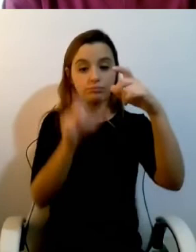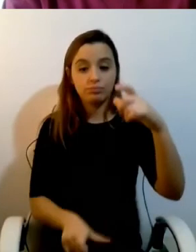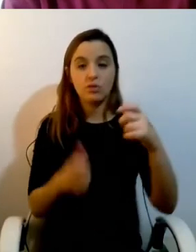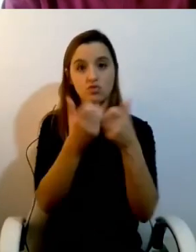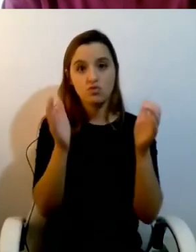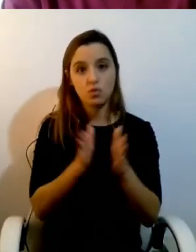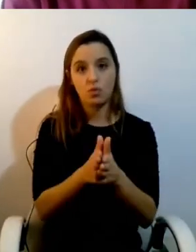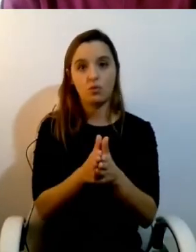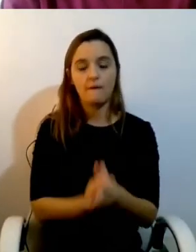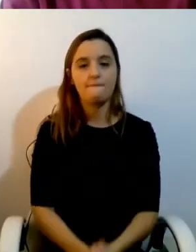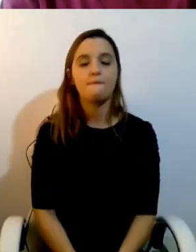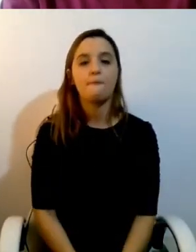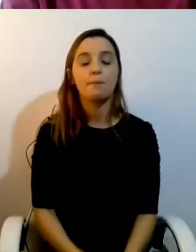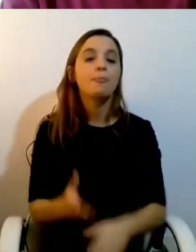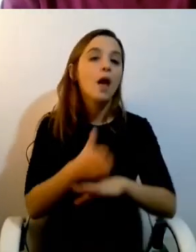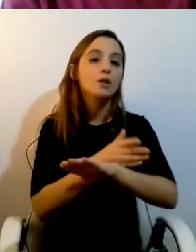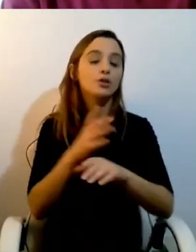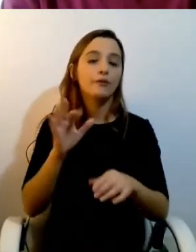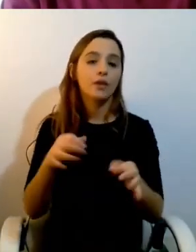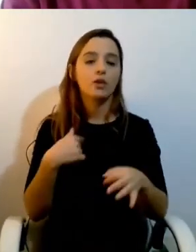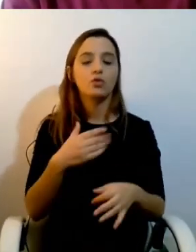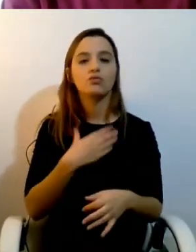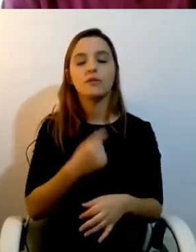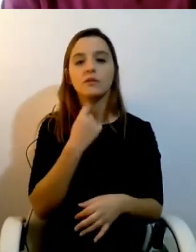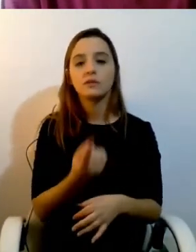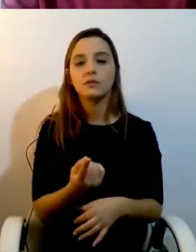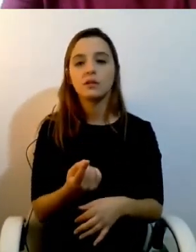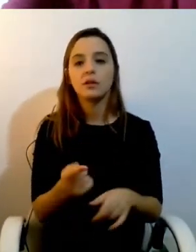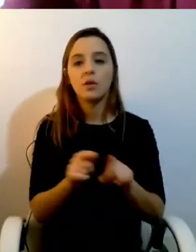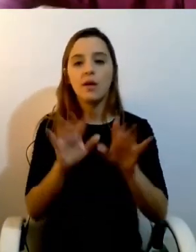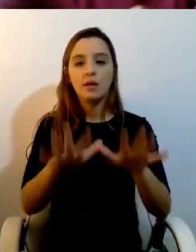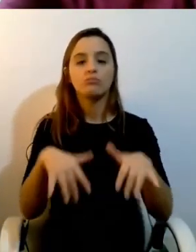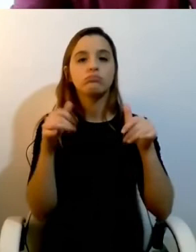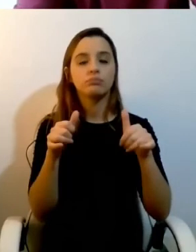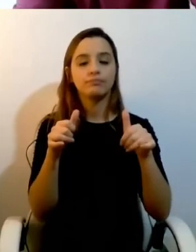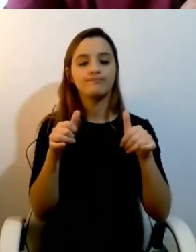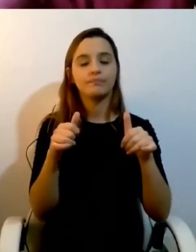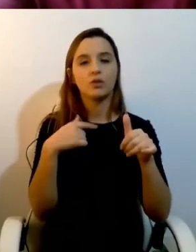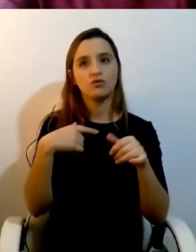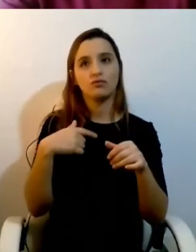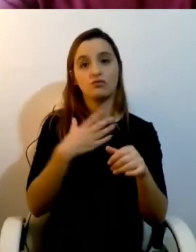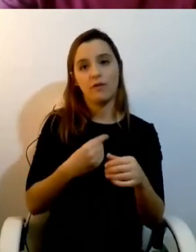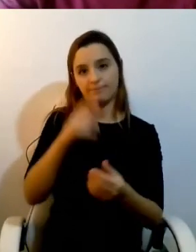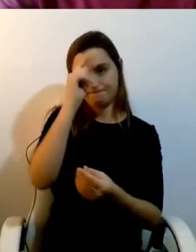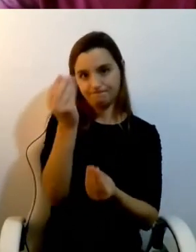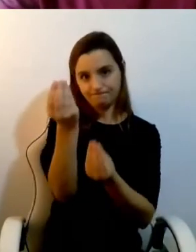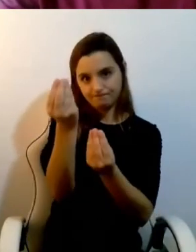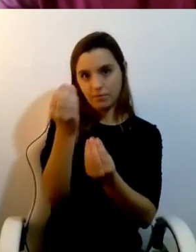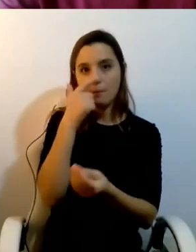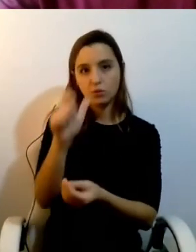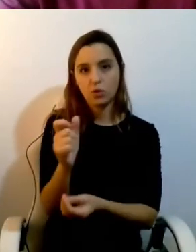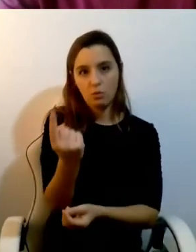queria apenas dedicar, se me permitem, este colóquio a uma pessoa que a mim me marcou